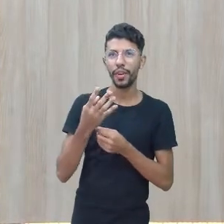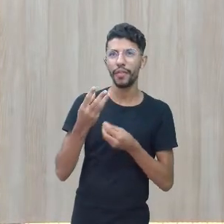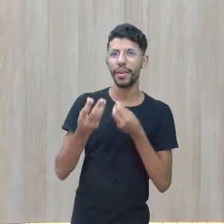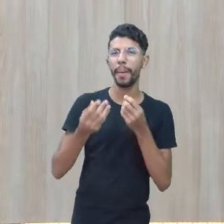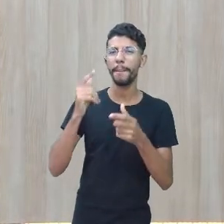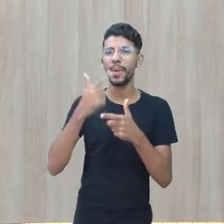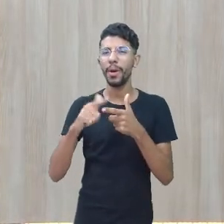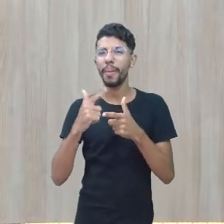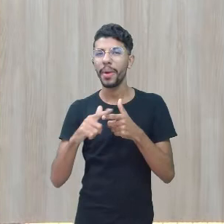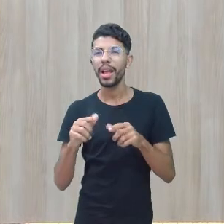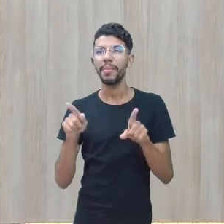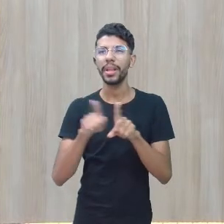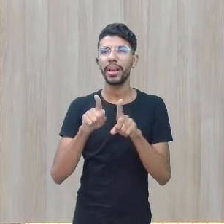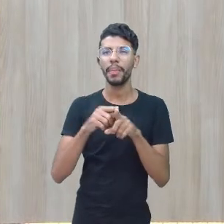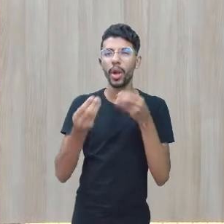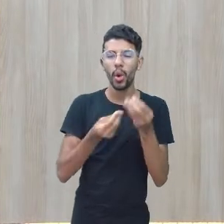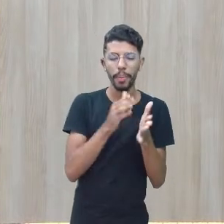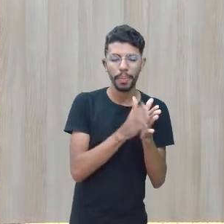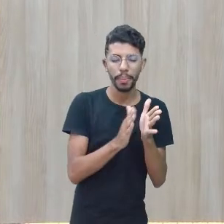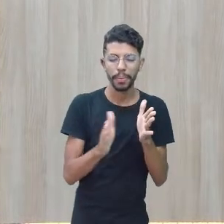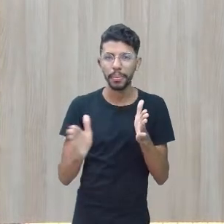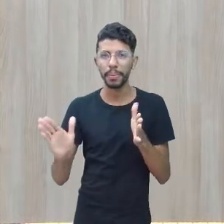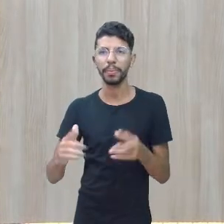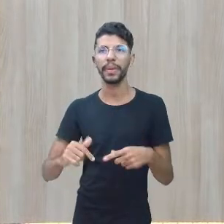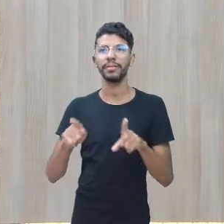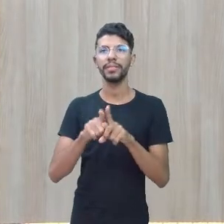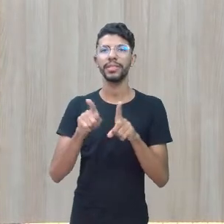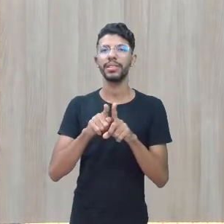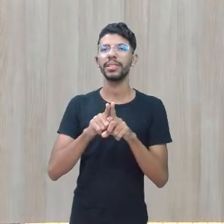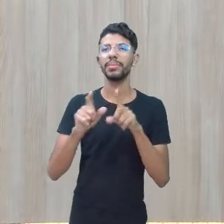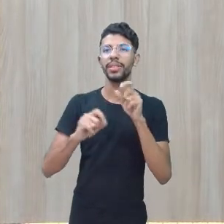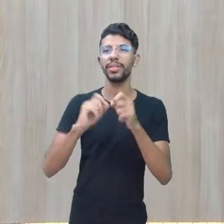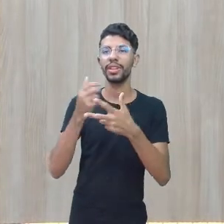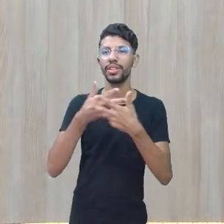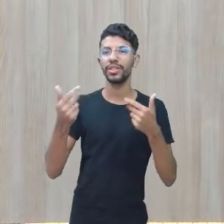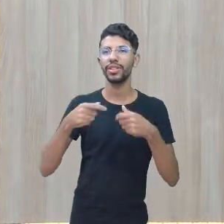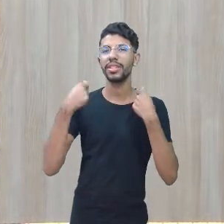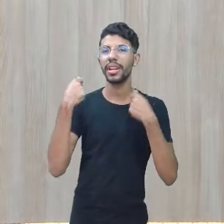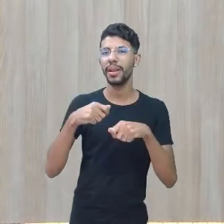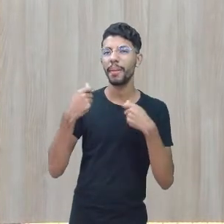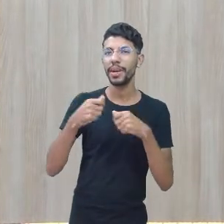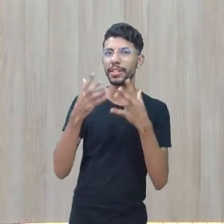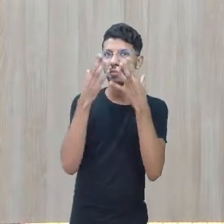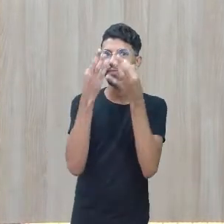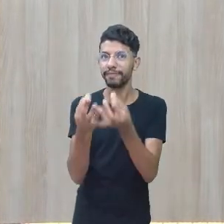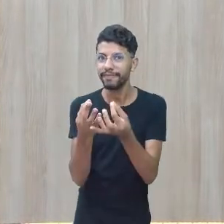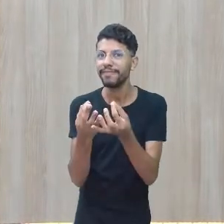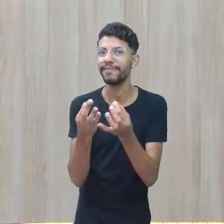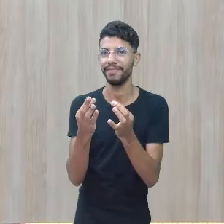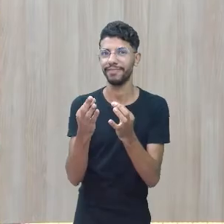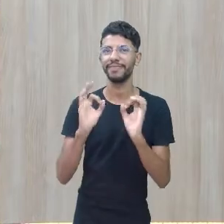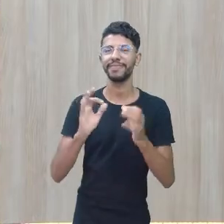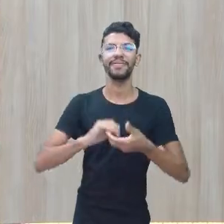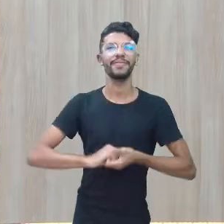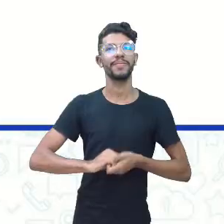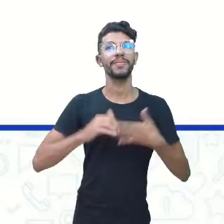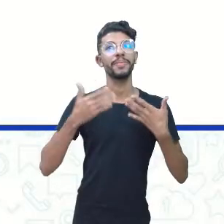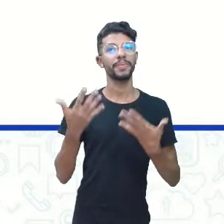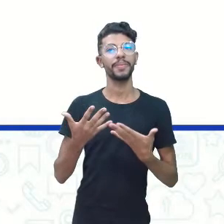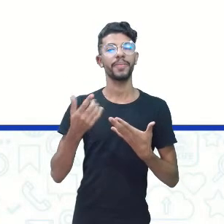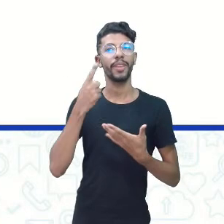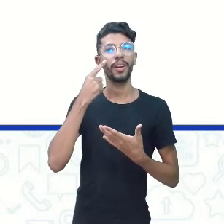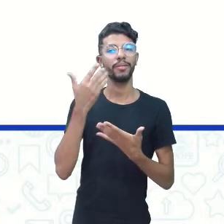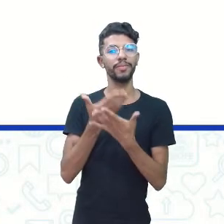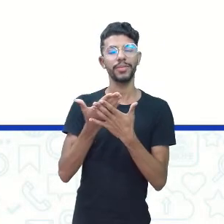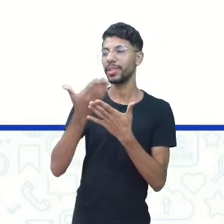qual é o passo a passo que eu consigo fazer, quais são as coisas que eu preciso prestar atenção. Então, vamos lá, ó. Na aula passada